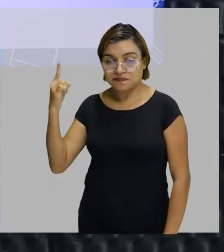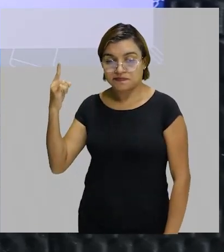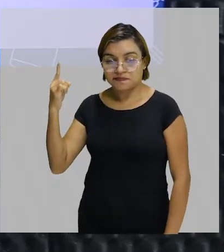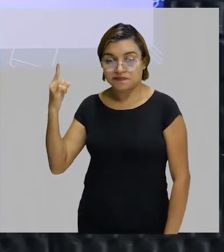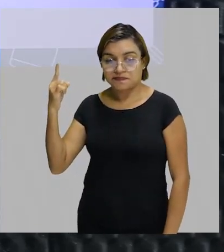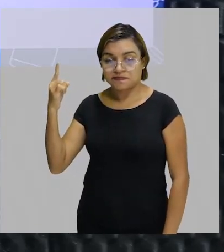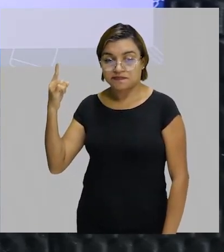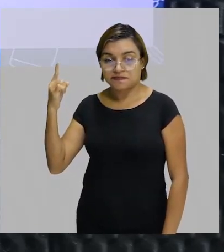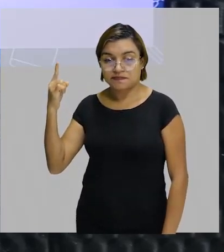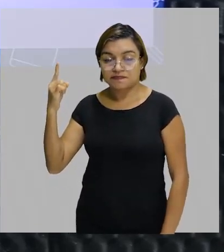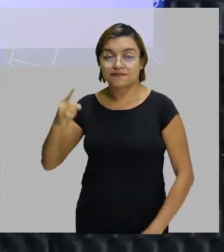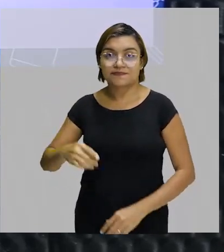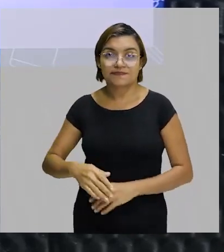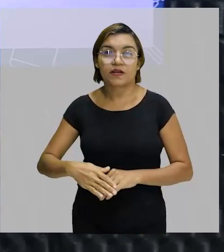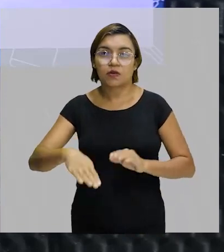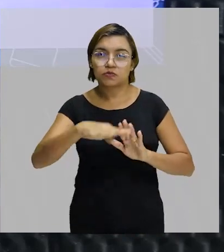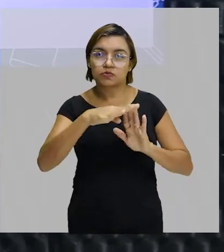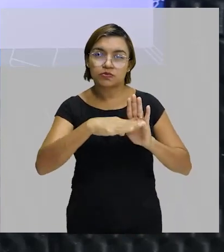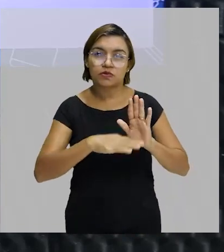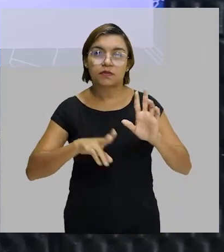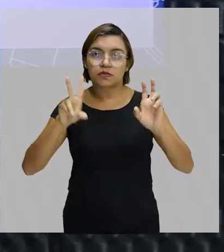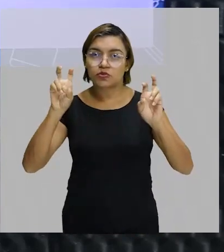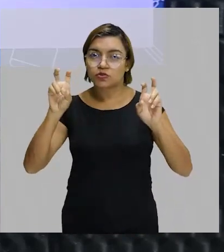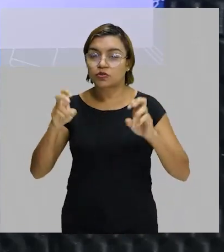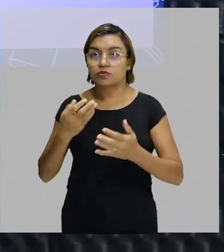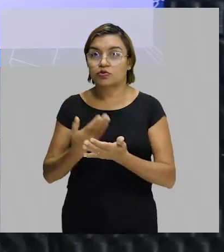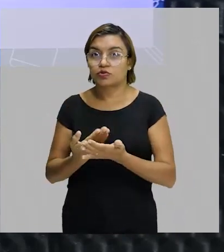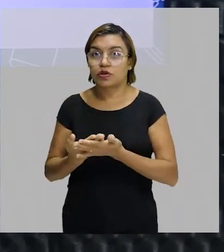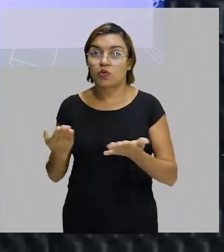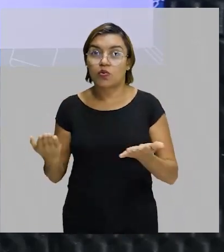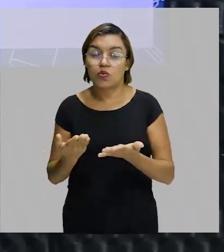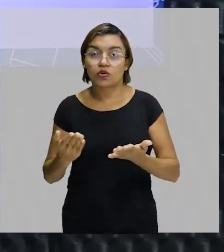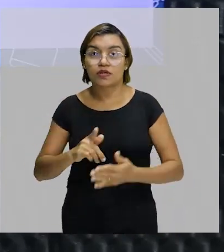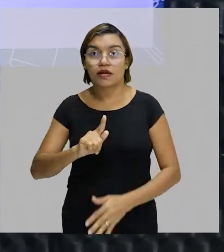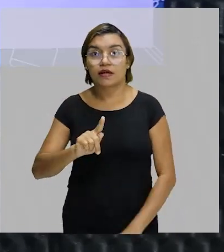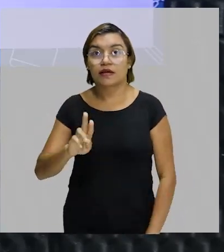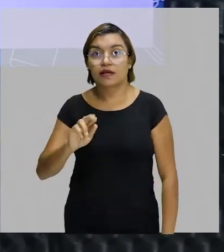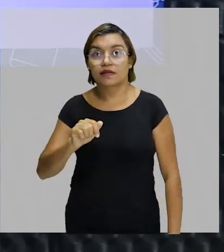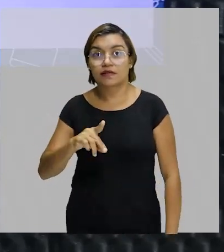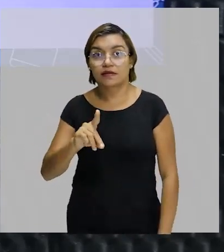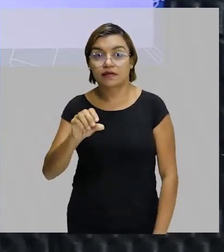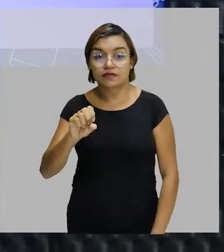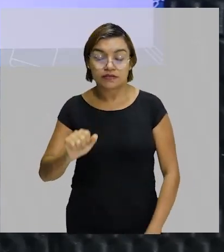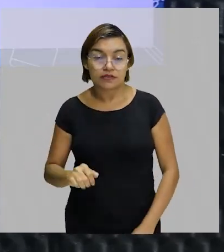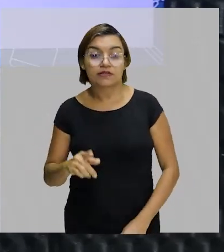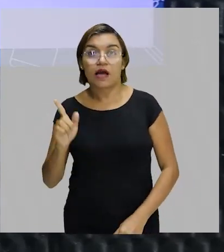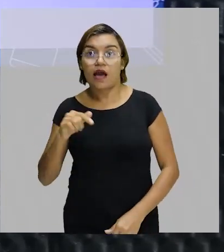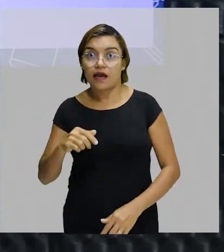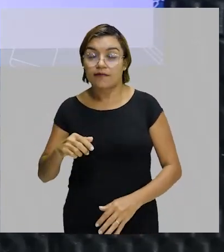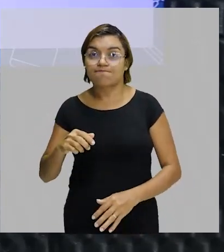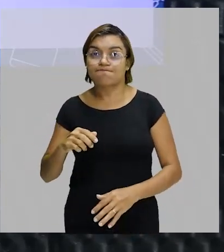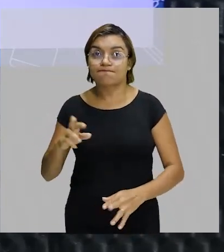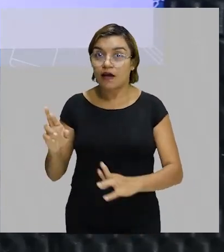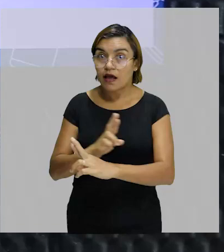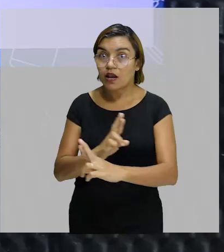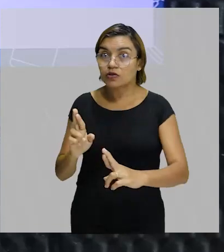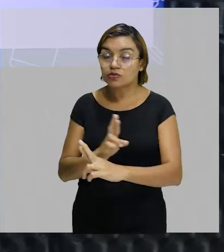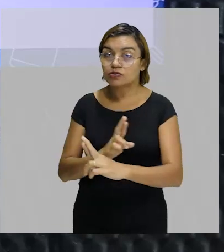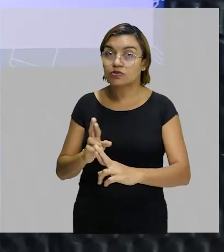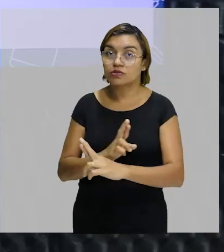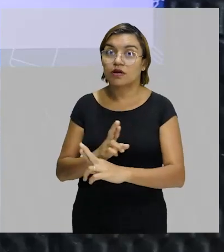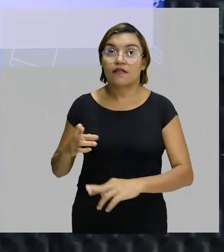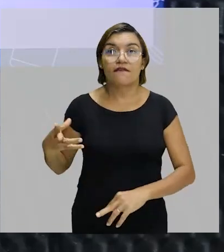radioativa, meia-vida. Então são grandezas relacionadas à velocidade